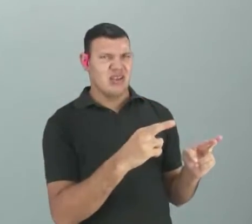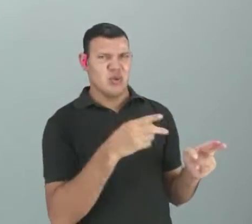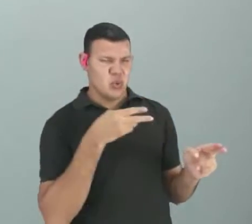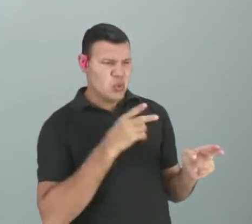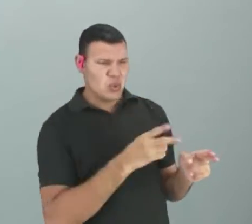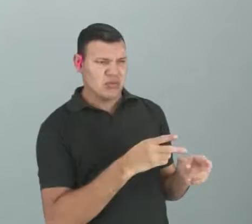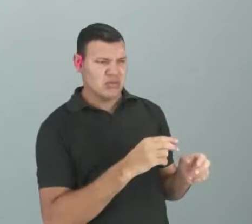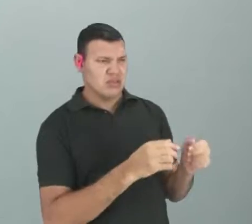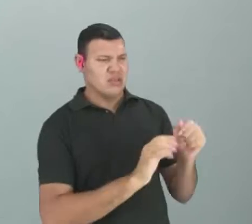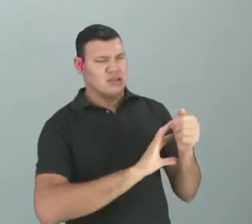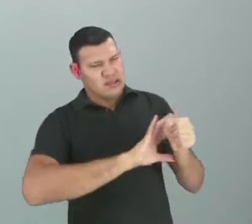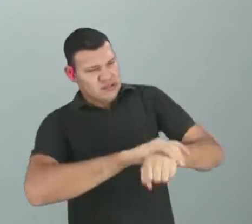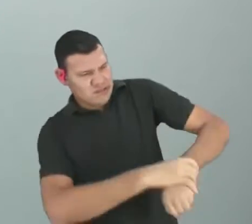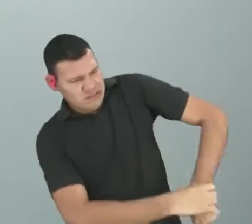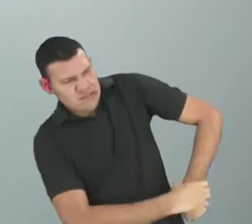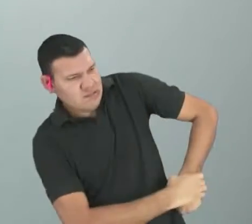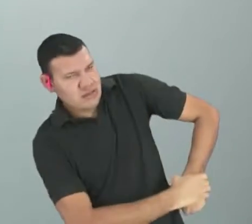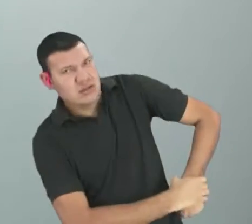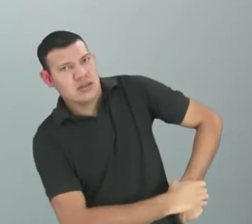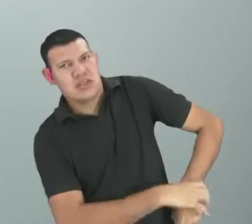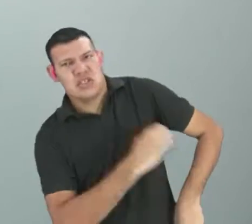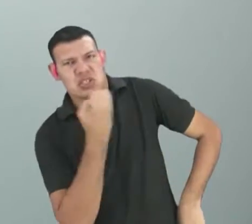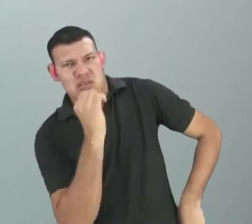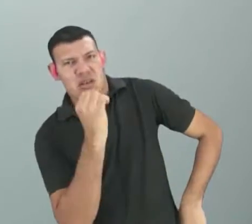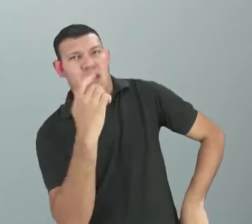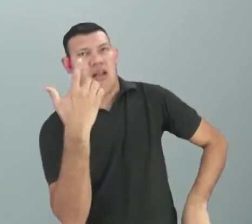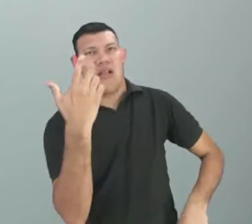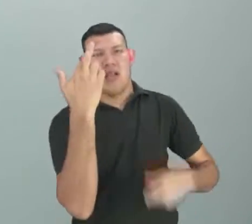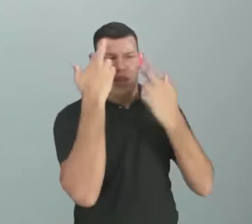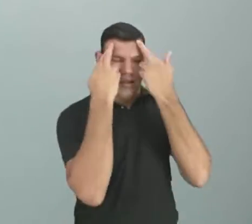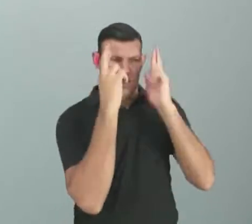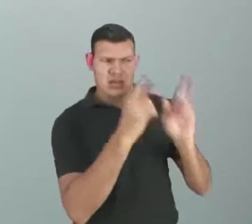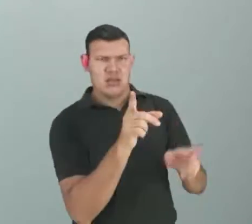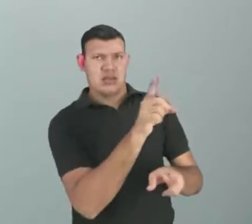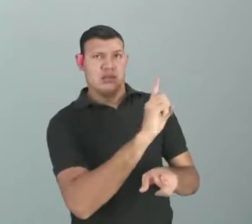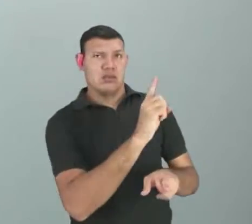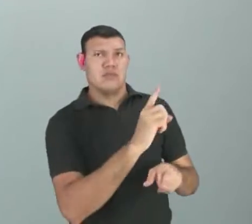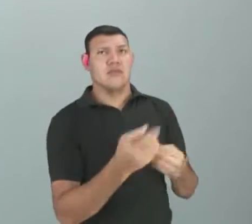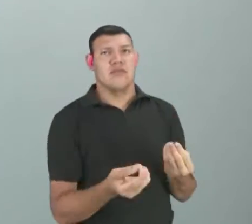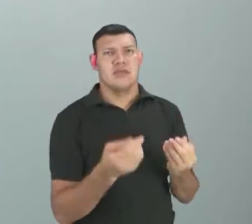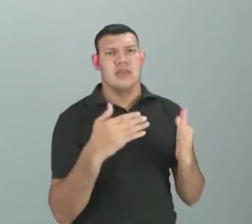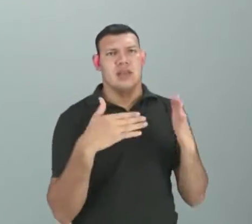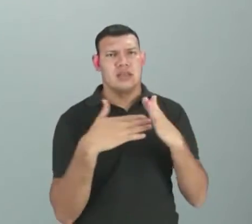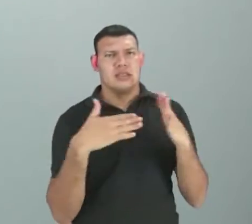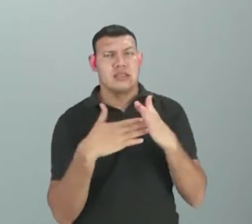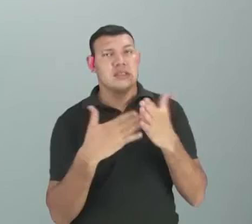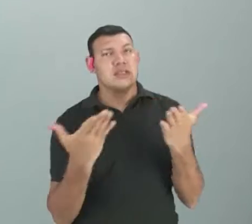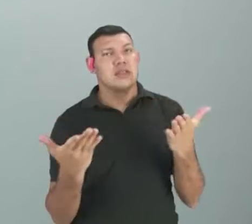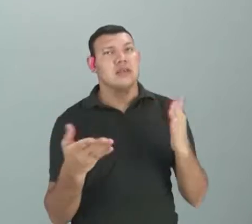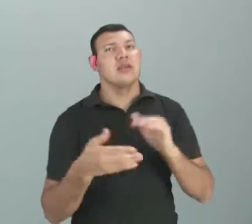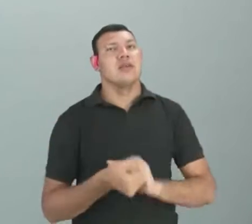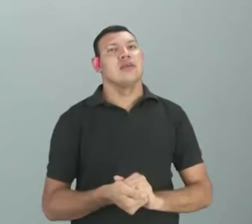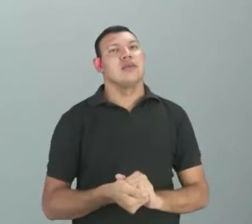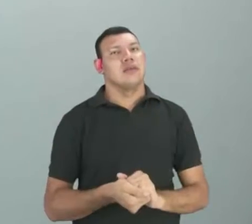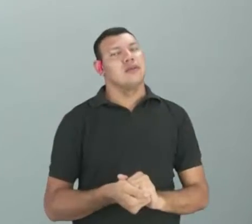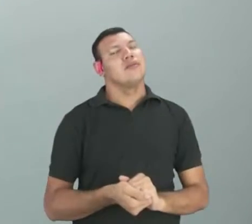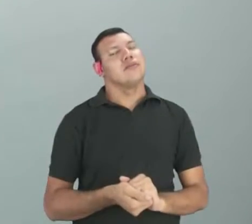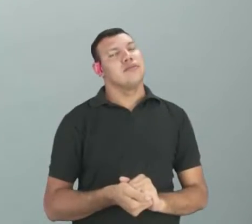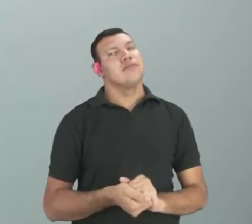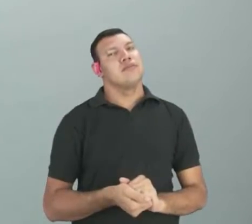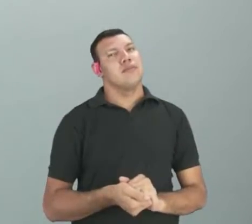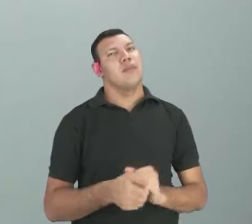de braço, se uma pessoa não tiver respeito, não tiver limites, né, pelo oponente, ele pode muito